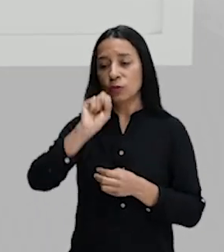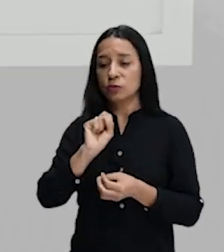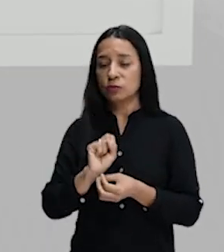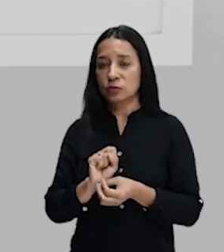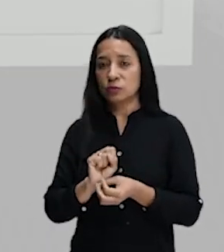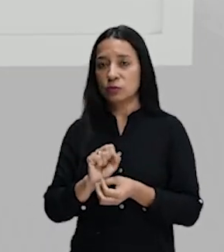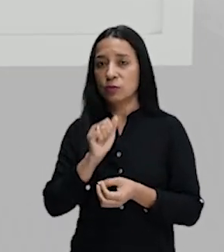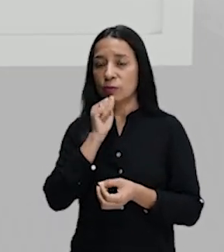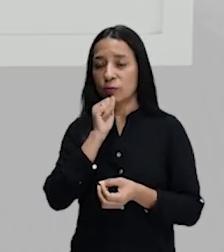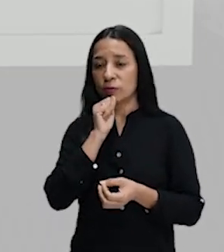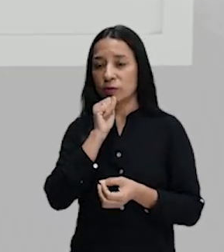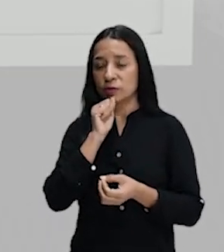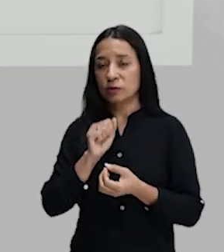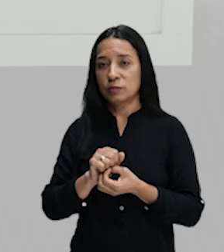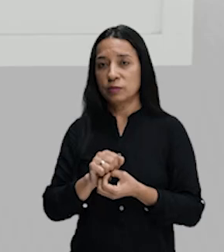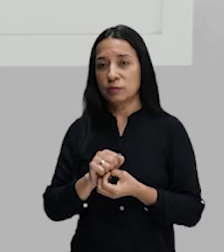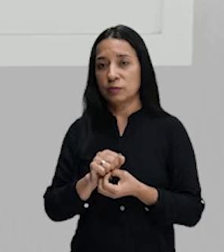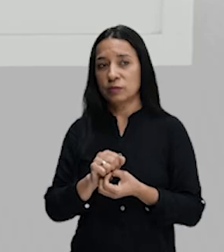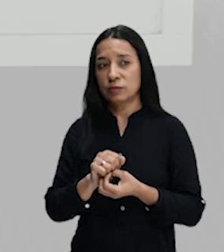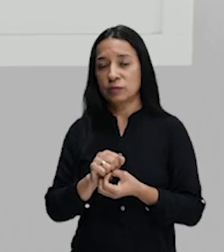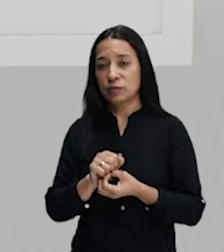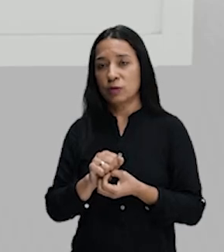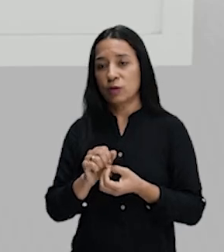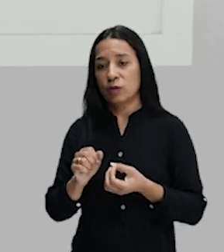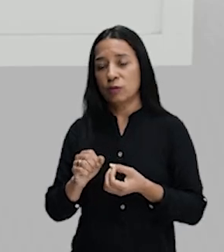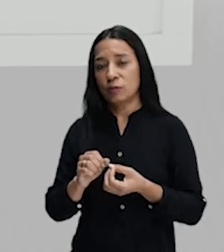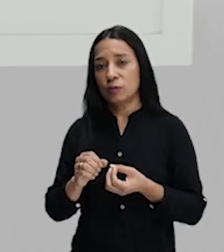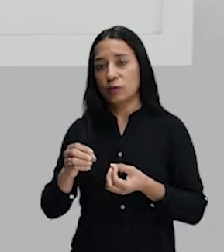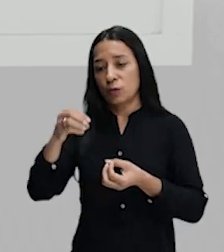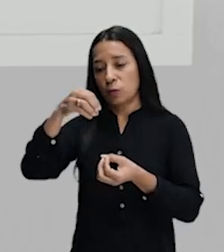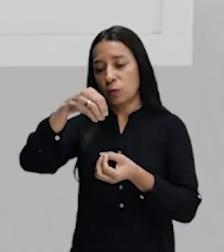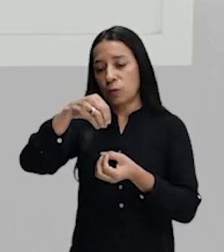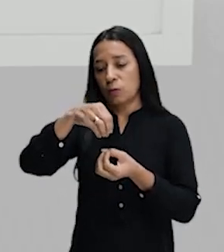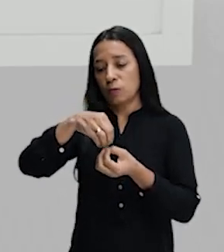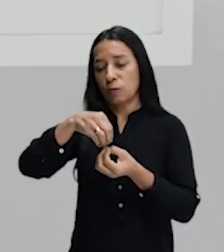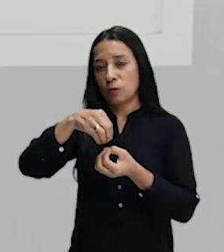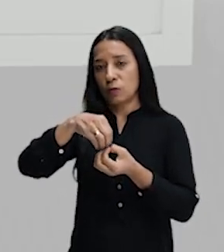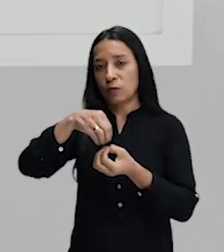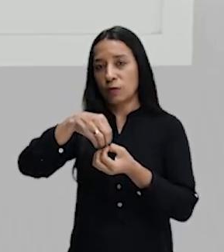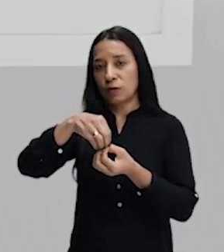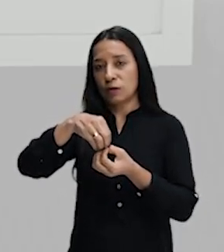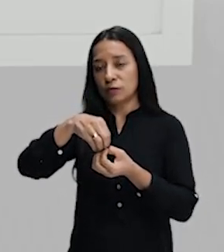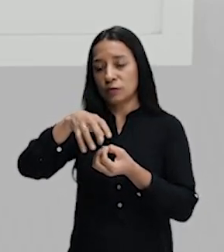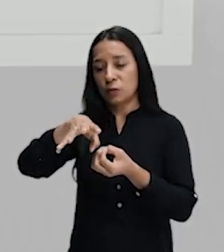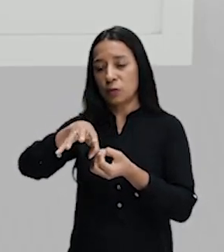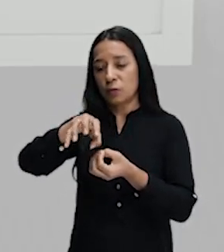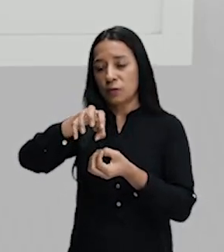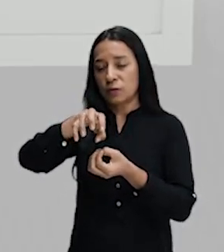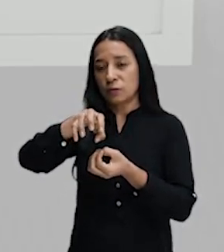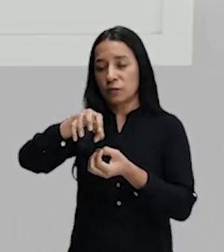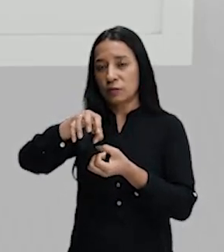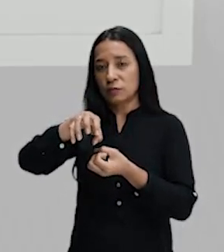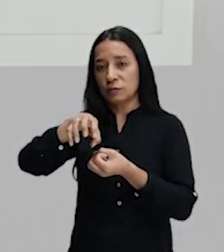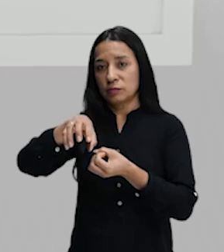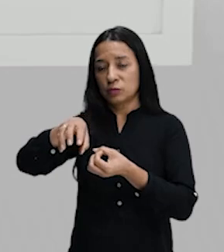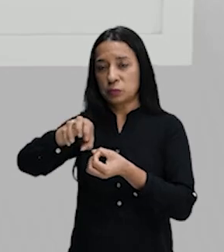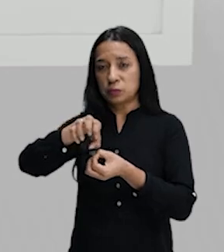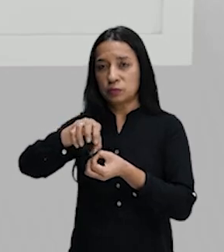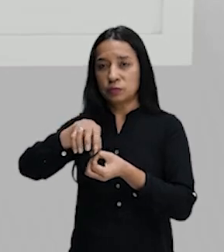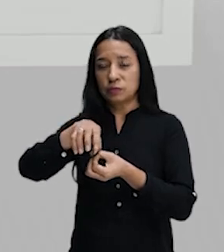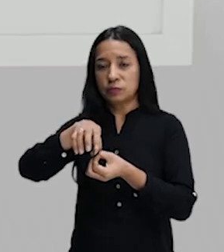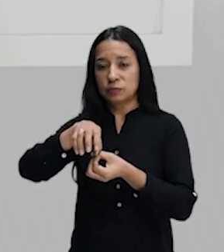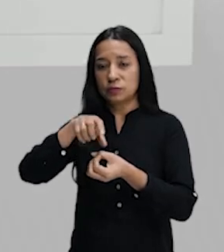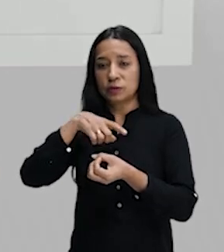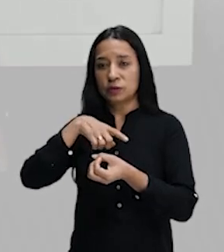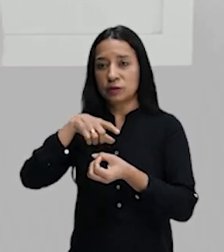exemplo, um desses ímãs, né? Amarrar ou colocar em cima de algo que, né, tem